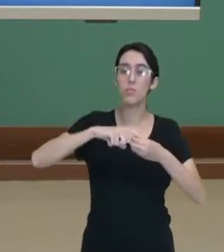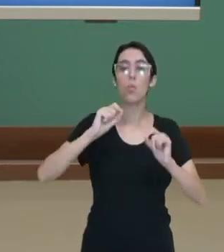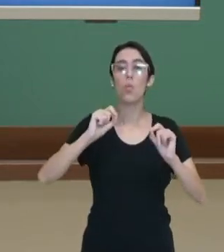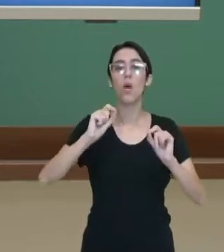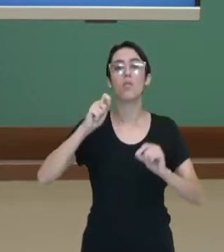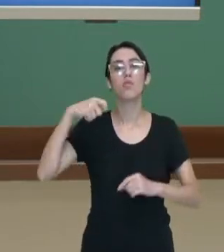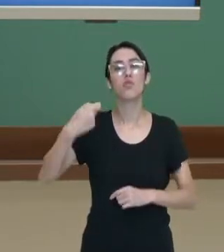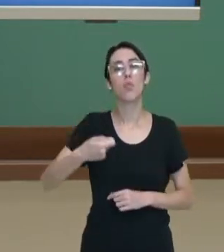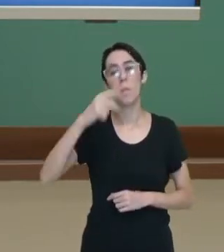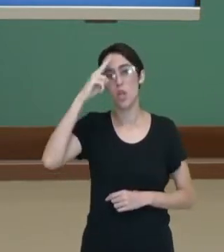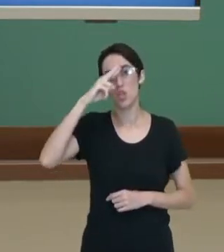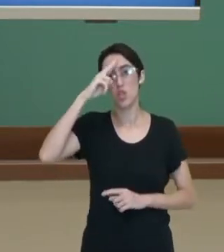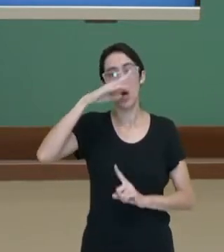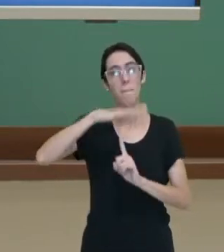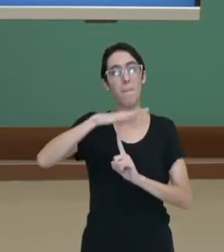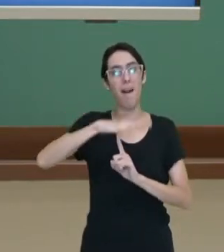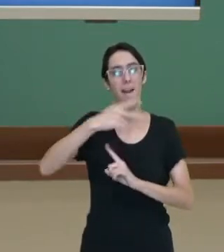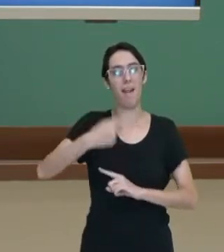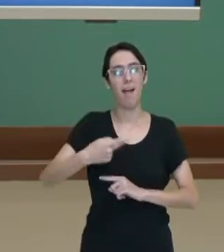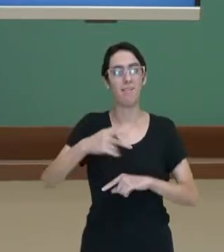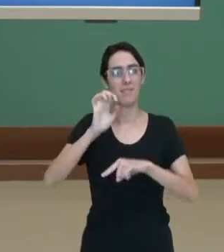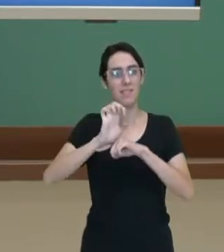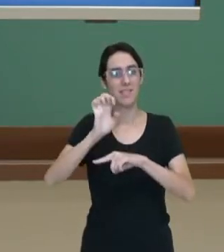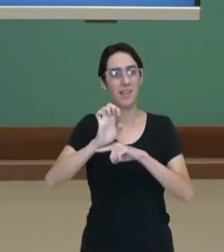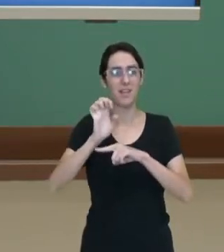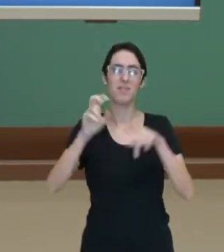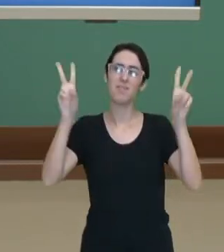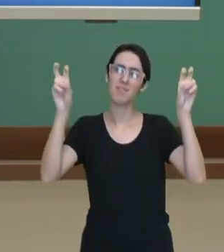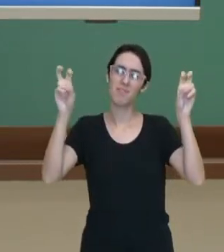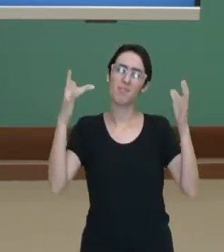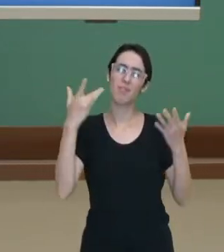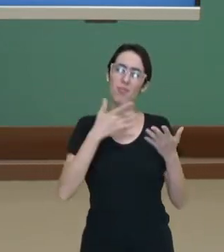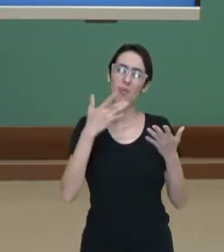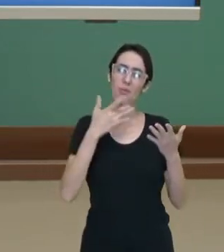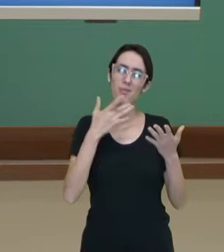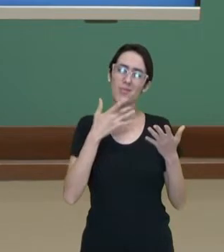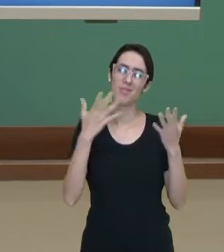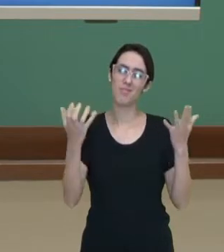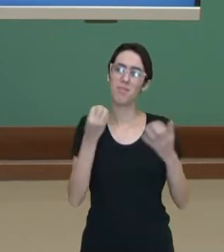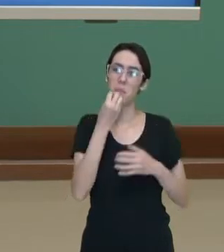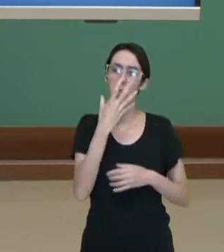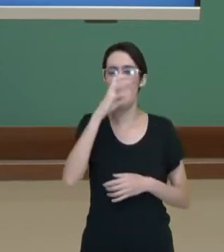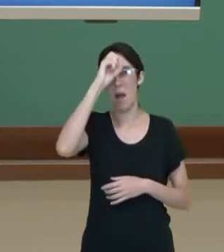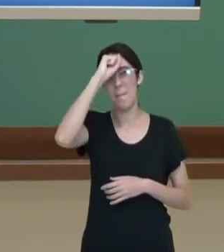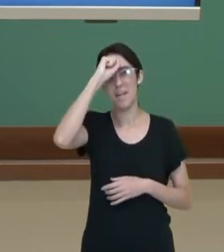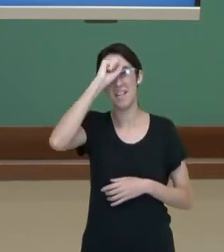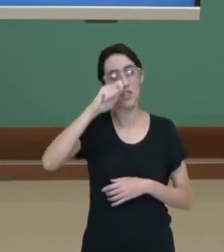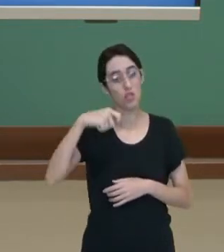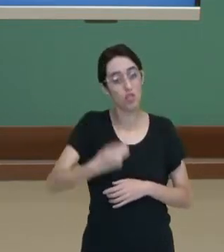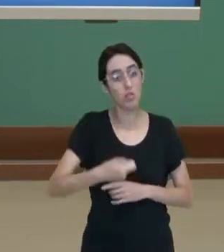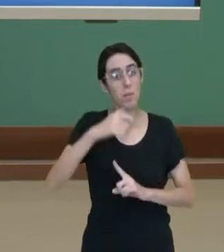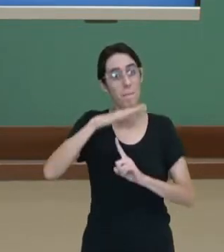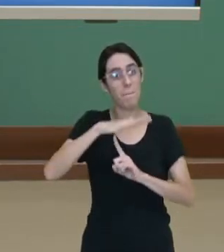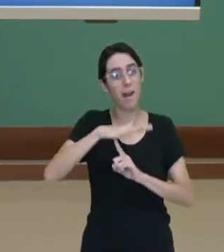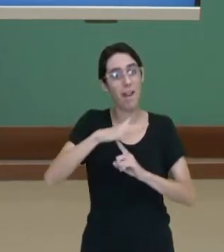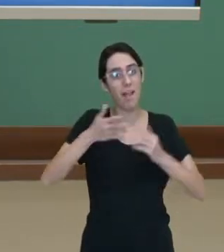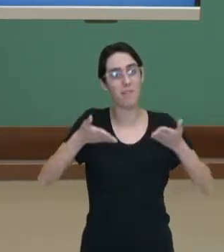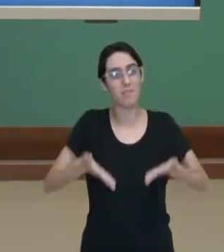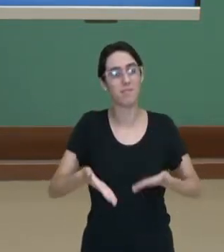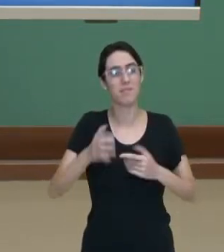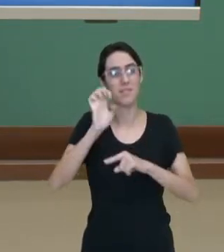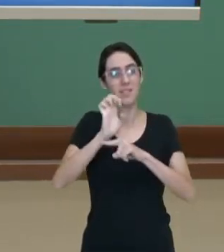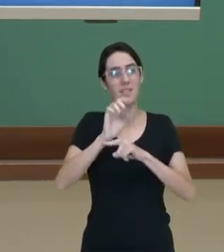sobre história do Paraná. Que assunto gostoso, né? A gente poder falar do nosso estado, do estado em que